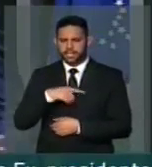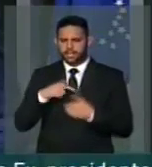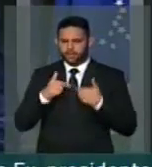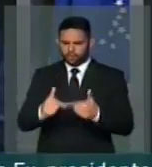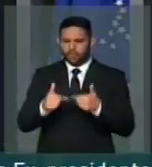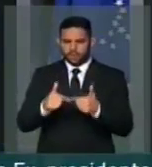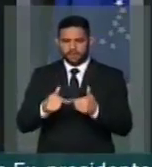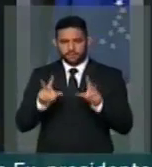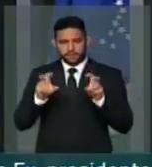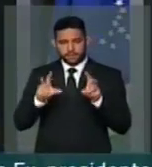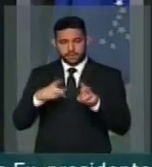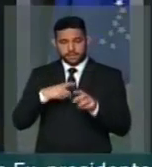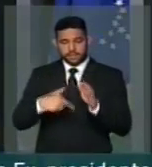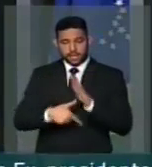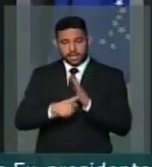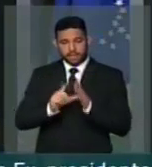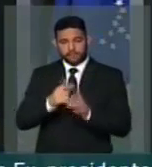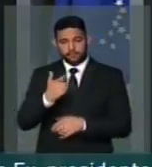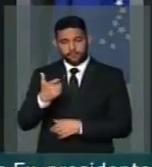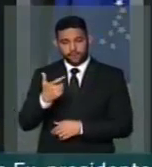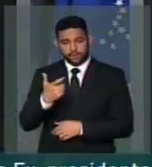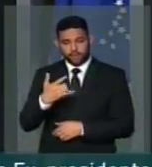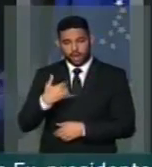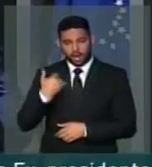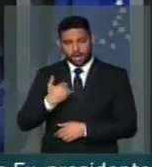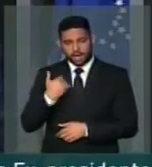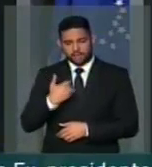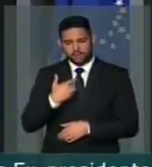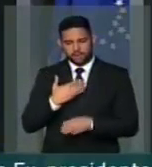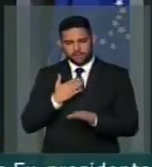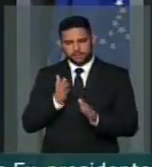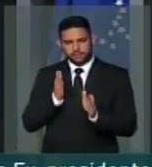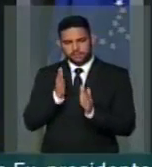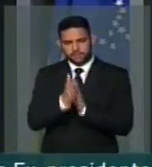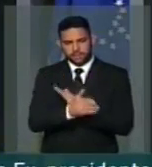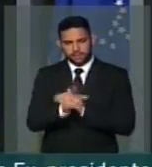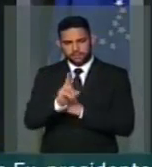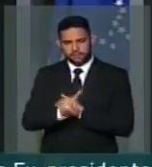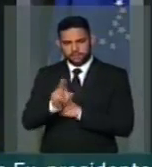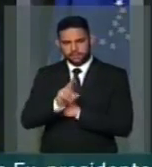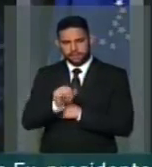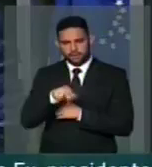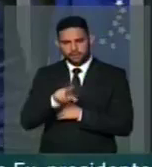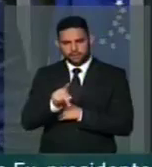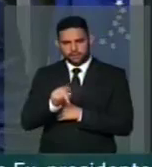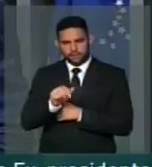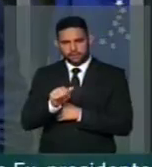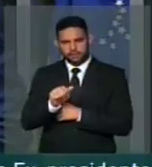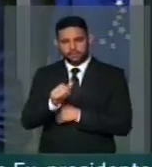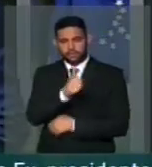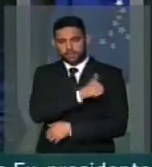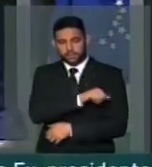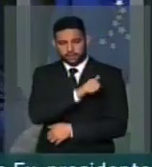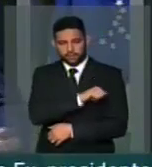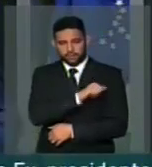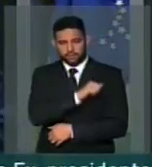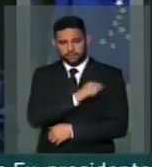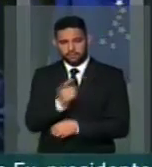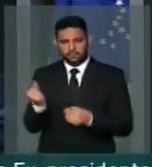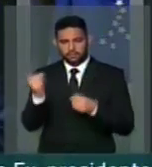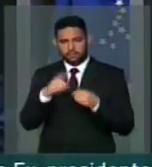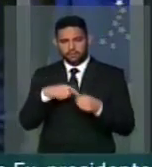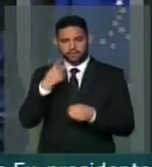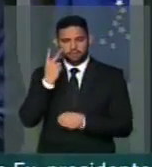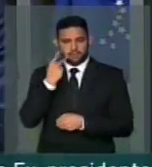que desde cedo, aos 21 anos de idade, ao sair da residência universitária da UNE, na Praia do Flamengo do Rio, volta para